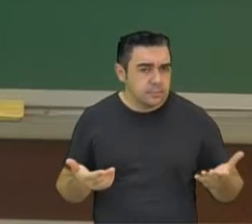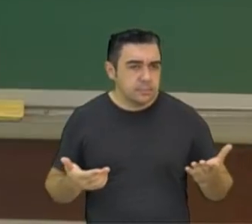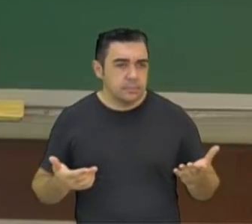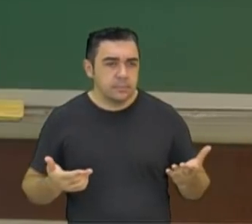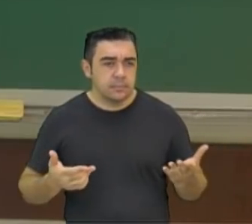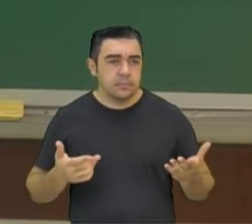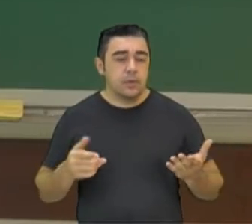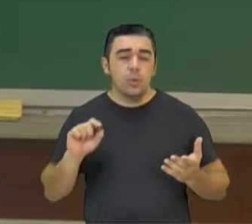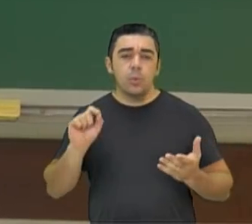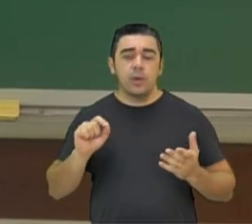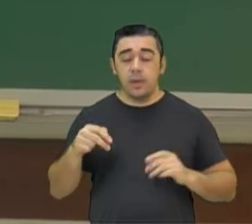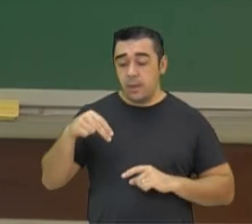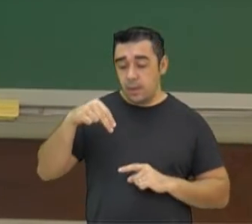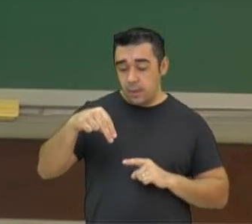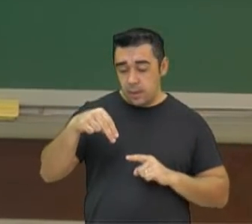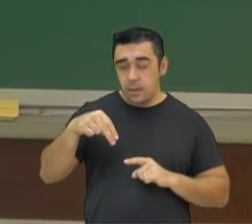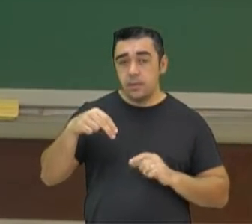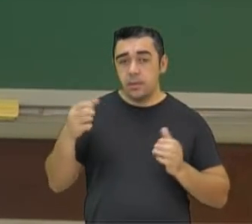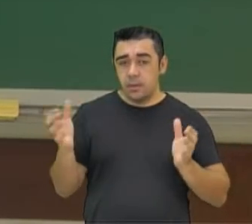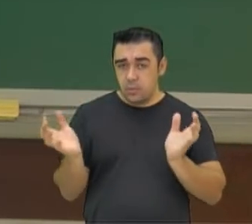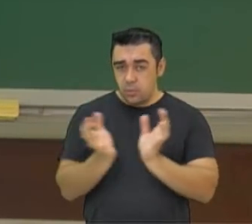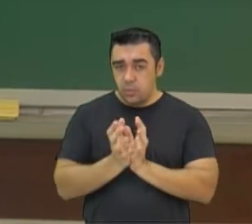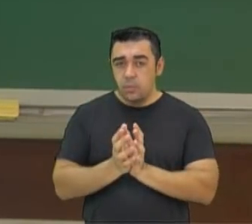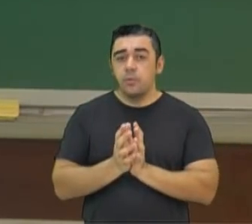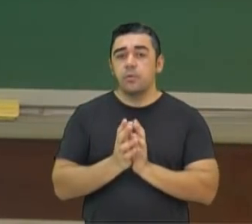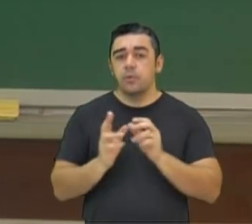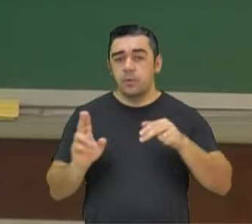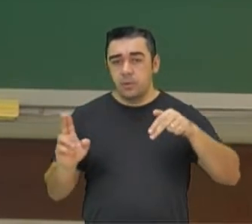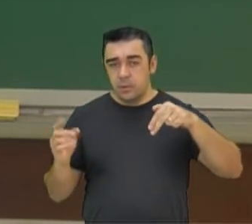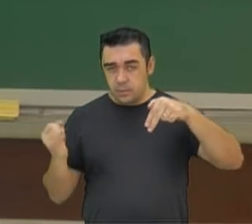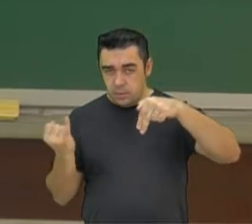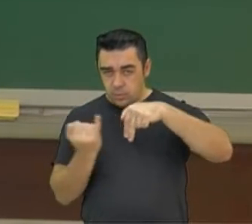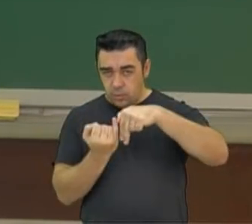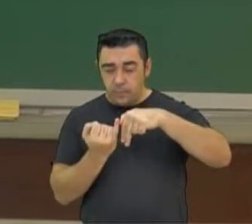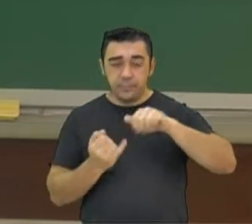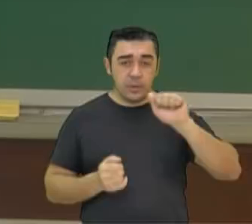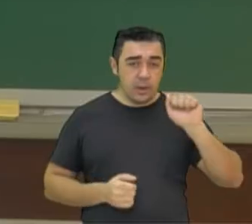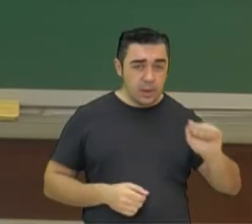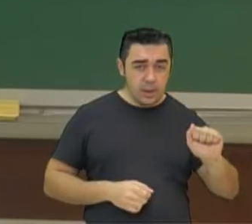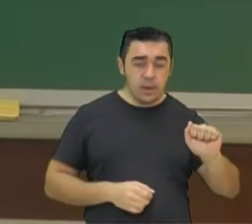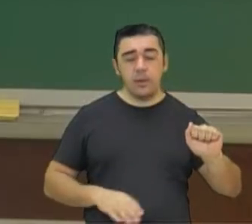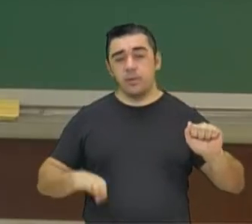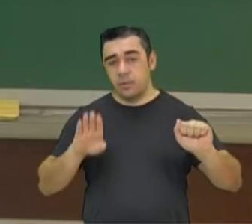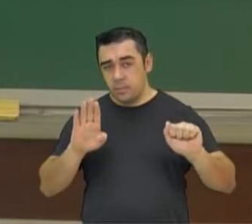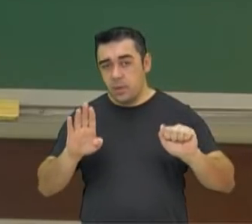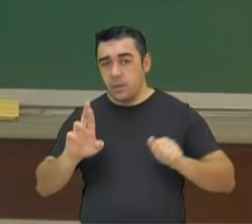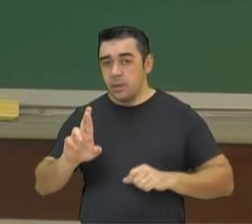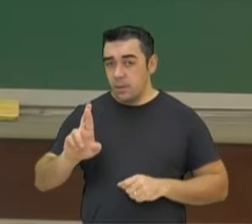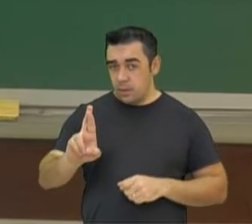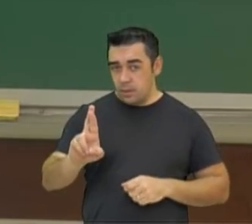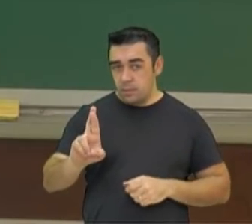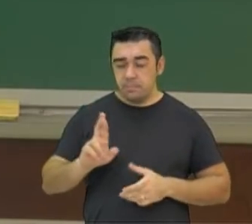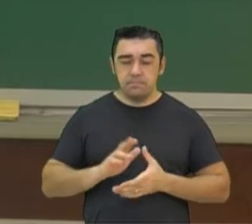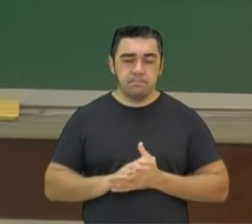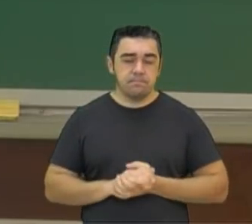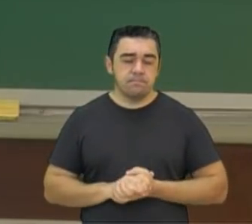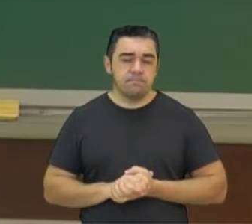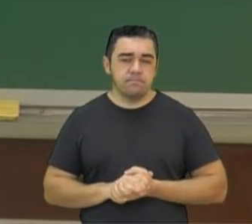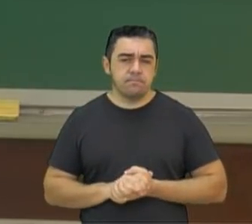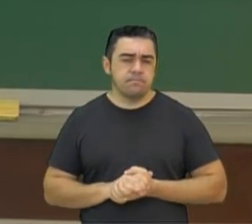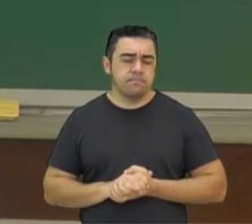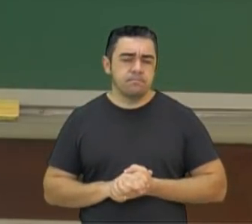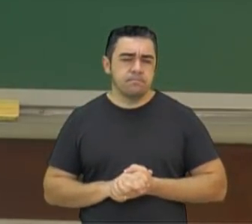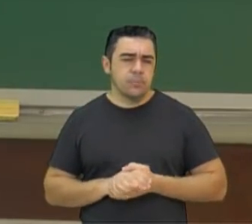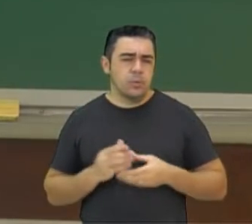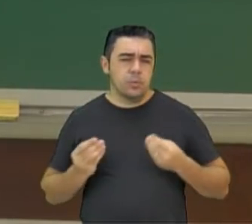o n deve pertencer aos naturais, o a e o b devem pertencer aos reais. Então, como que a